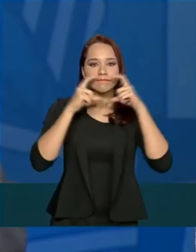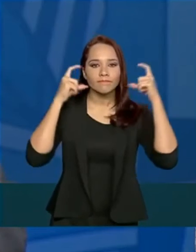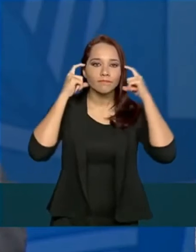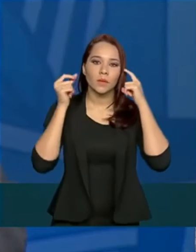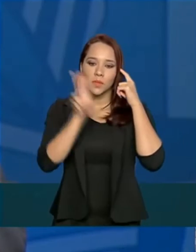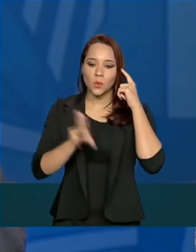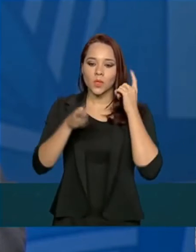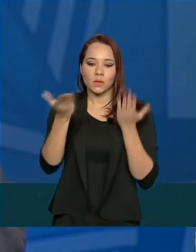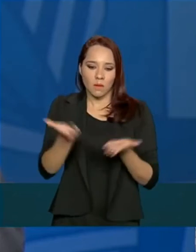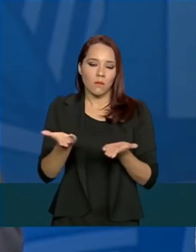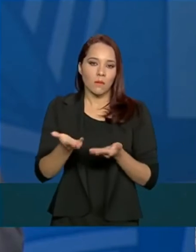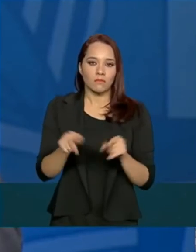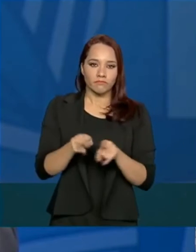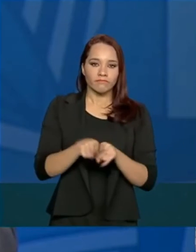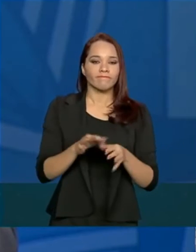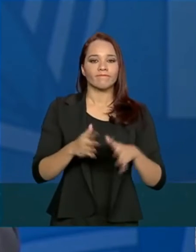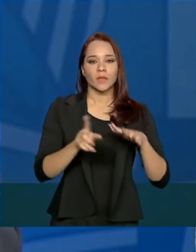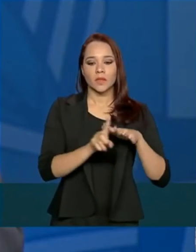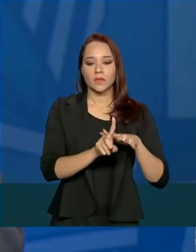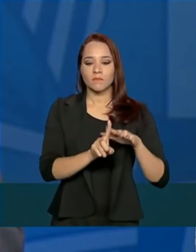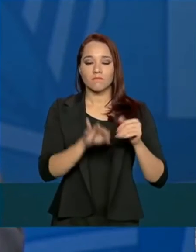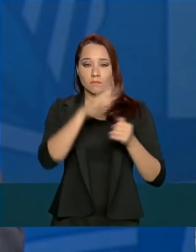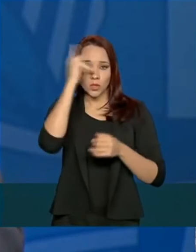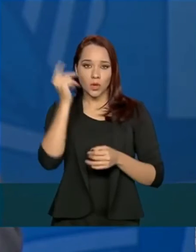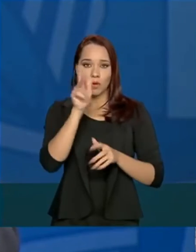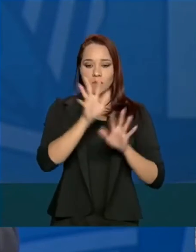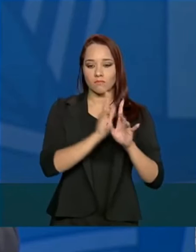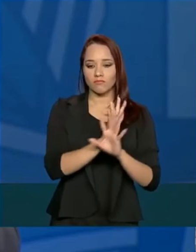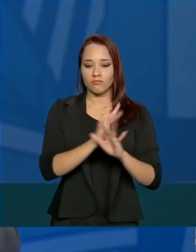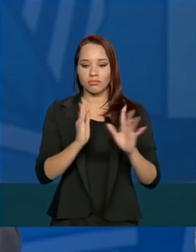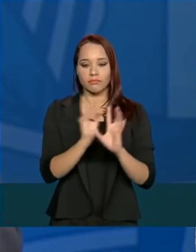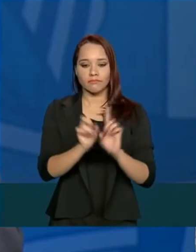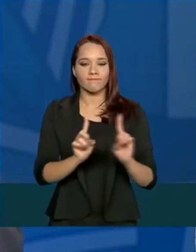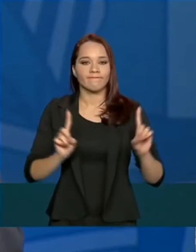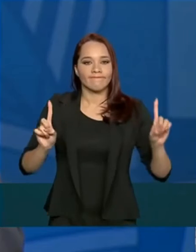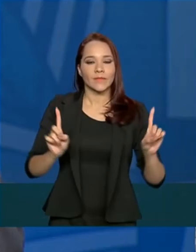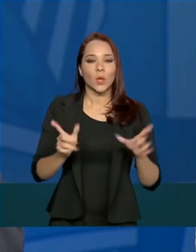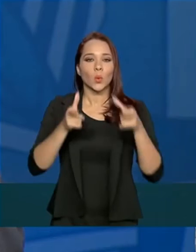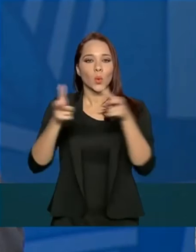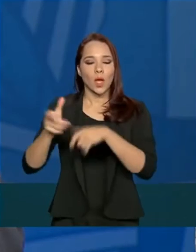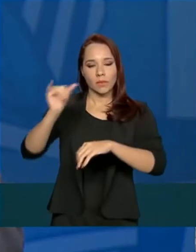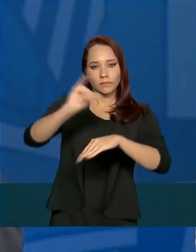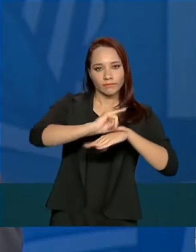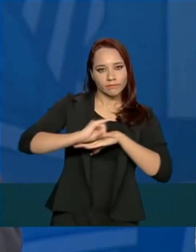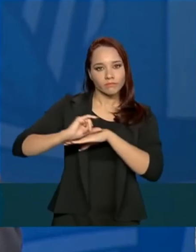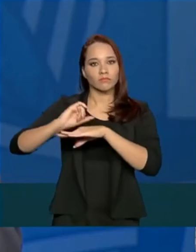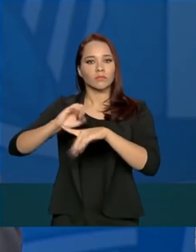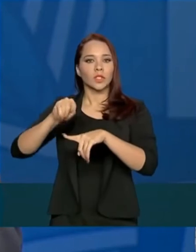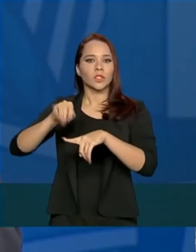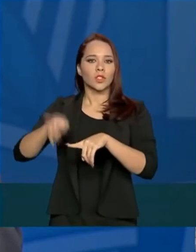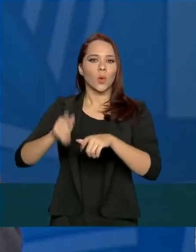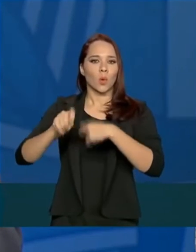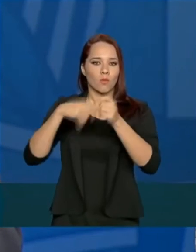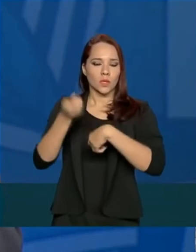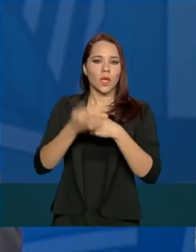está usando nesse momento, distanciamento entre as pessoas, postos de triagem em estabelecimentos, seja